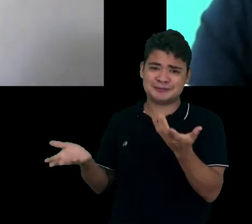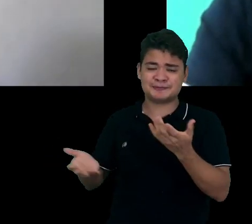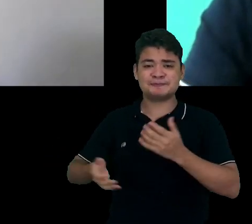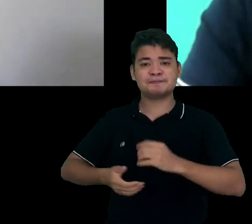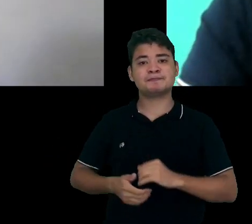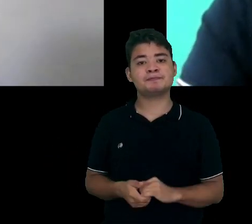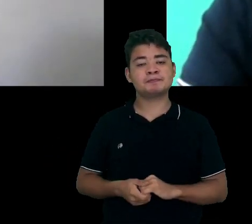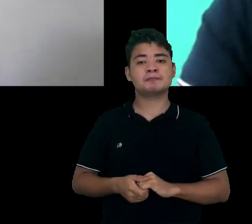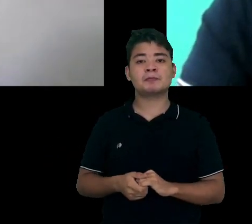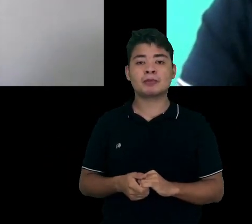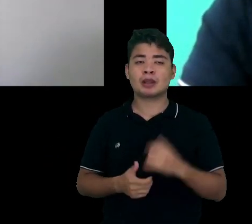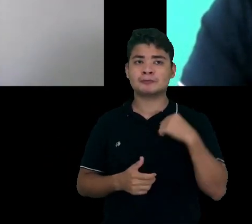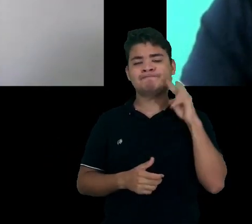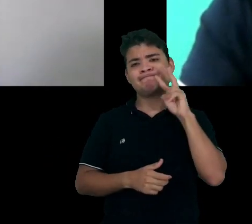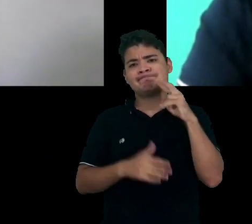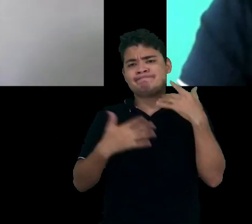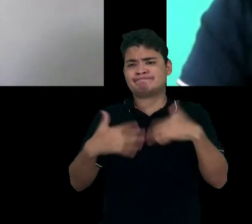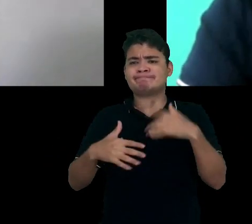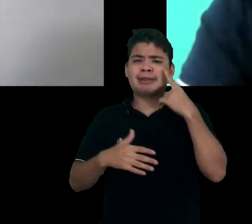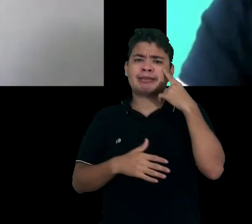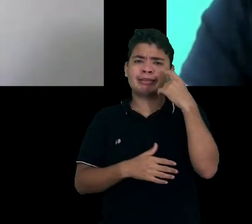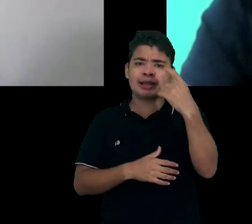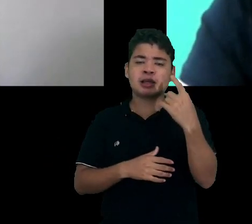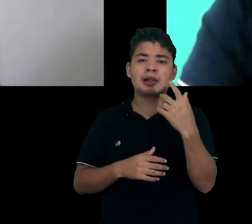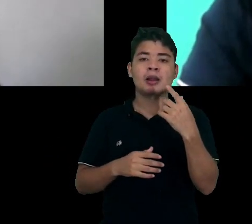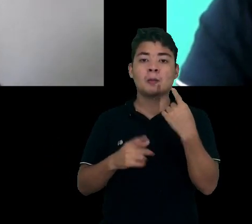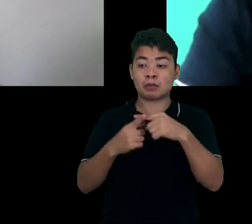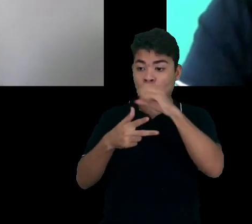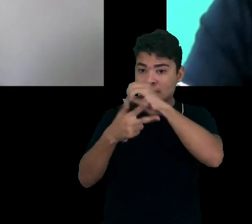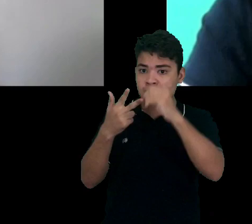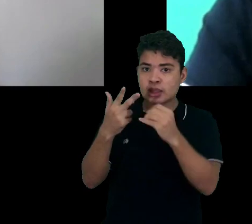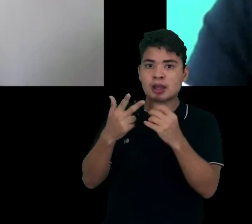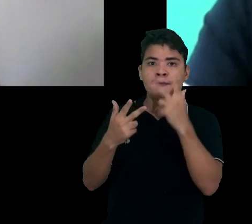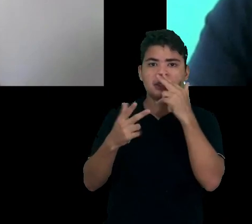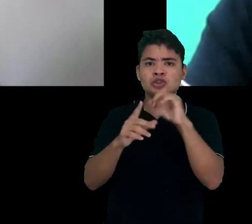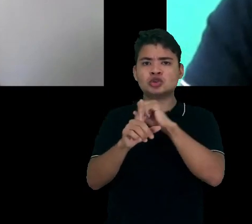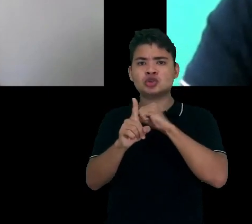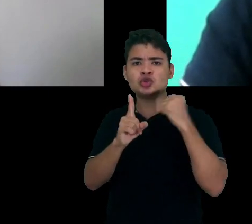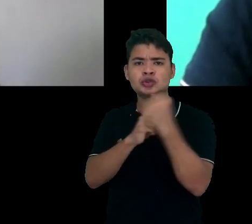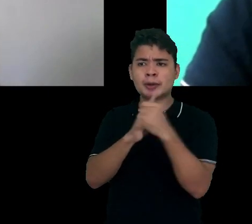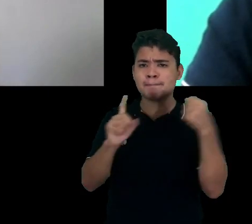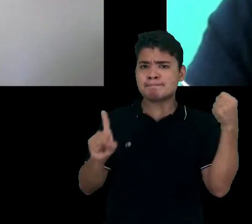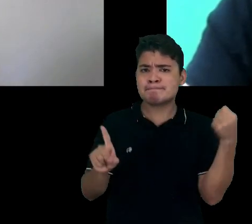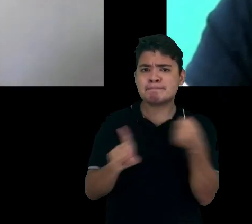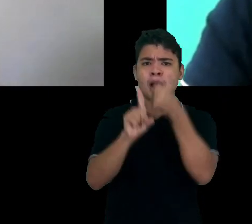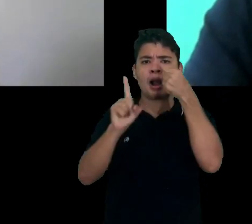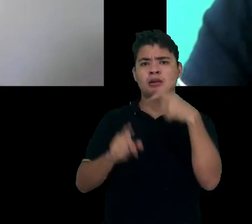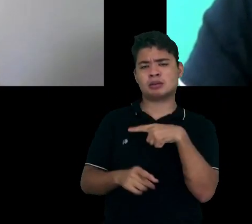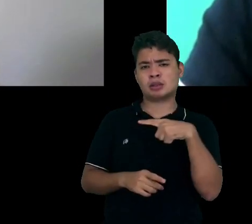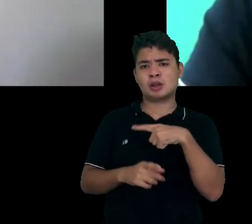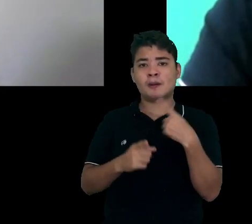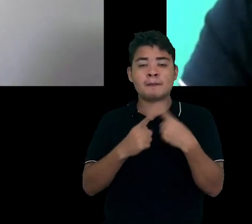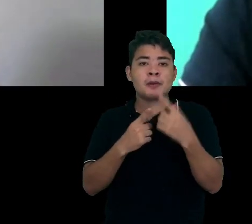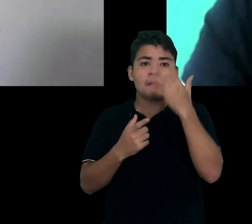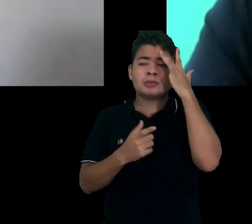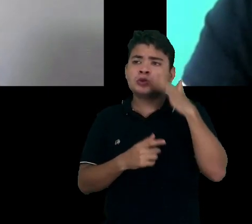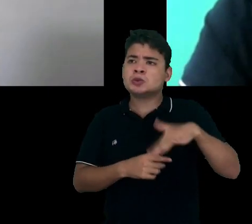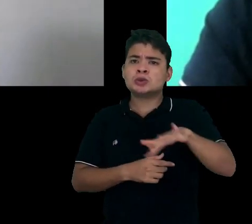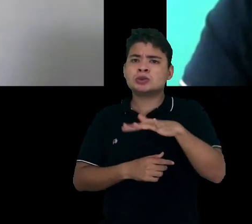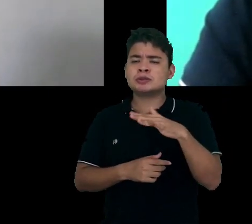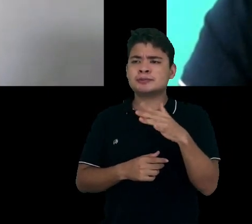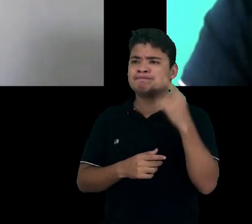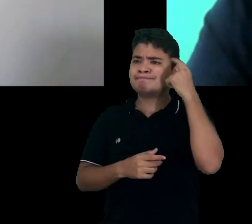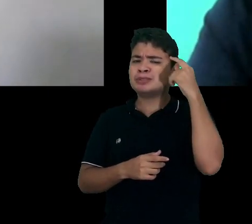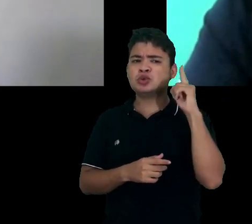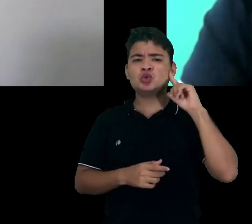legal. E, assim, foi muito interessante o baque que esse Enem trouxe na sociedade brasileira, porque tinha muita gente que não sabia o